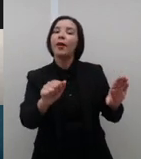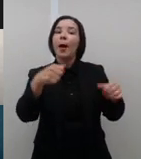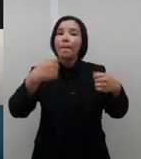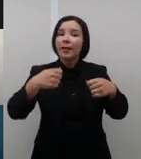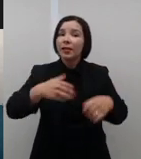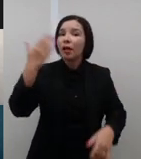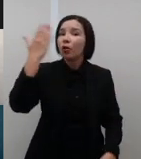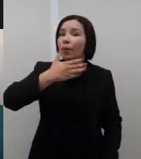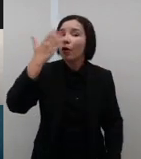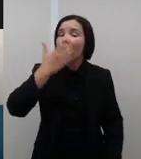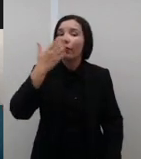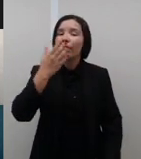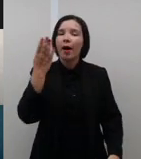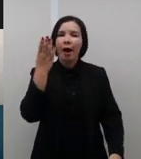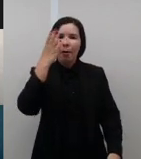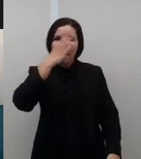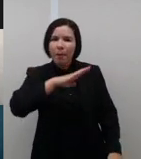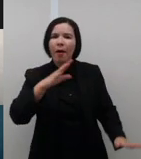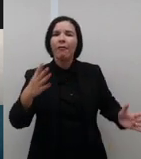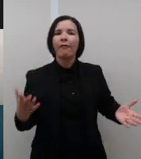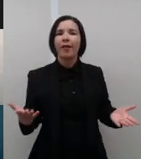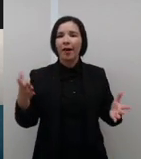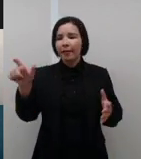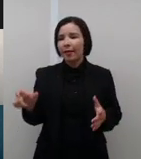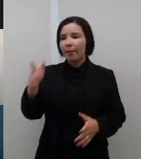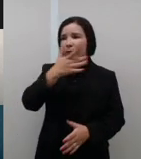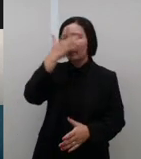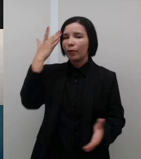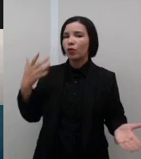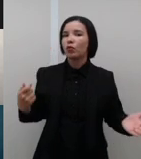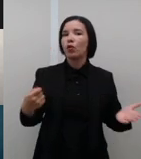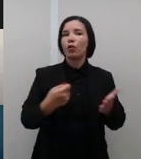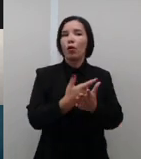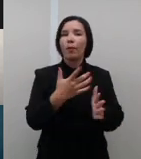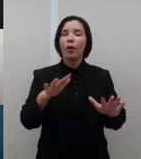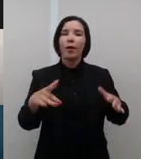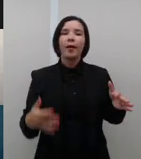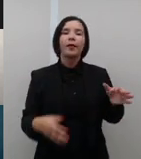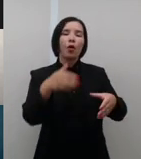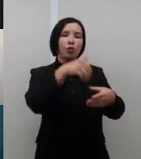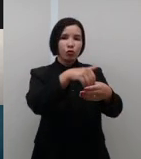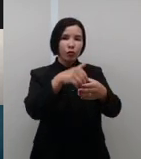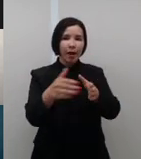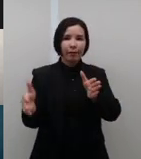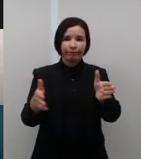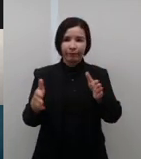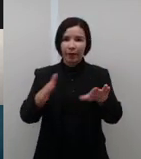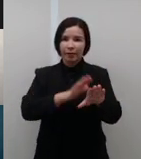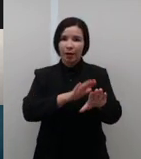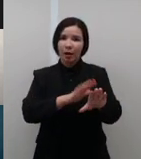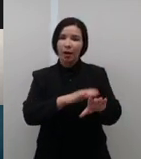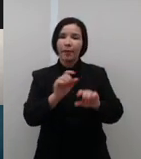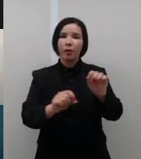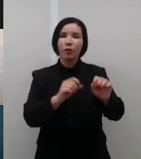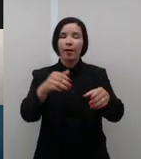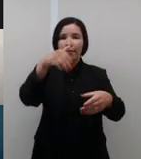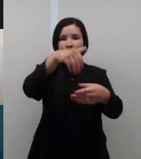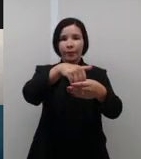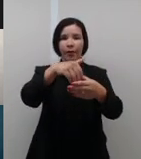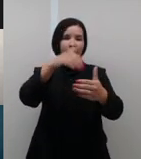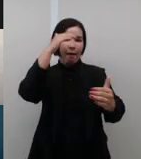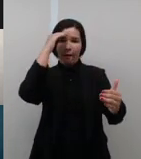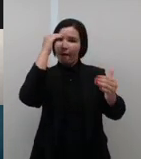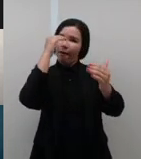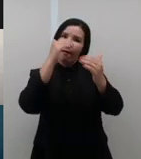do terceiro adquirente. Julgo todos os julgados que eu pude alcançar da época, a proposta de voto é improvendo o agravo